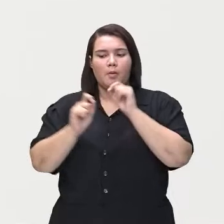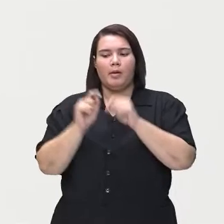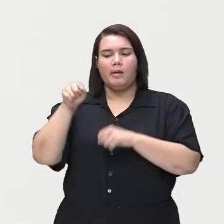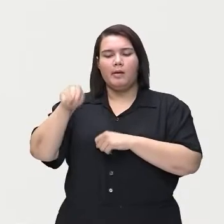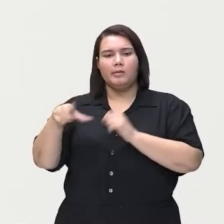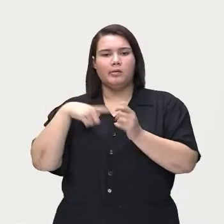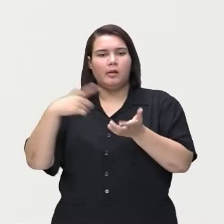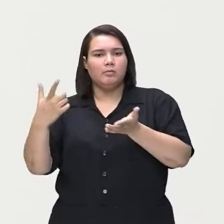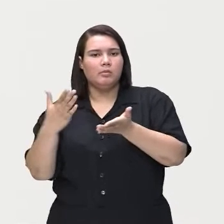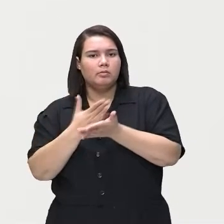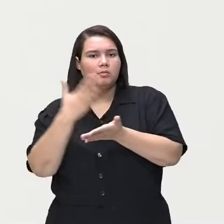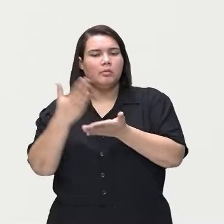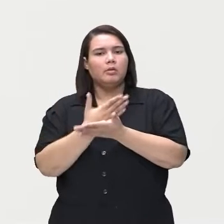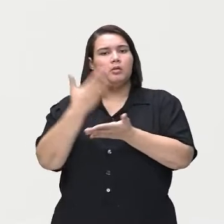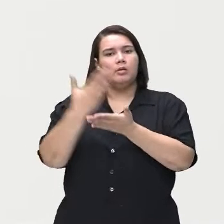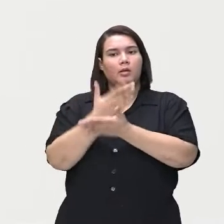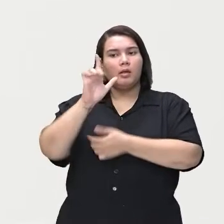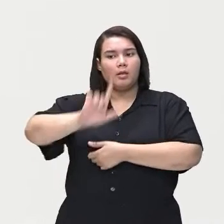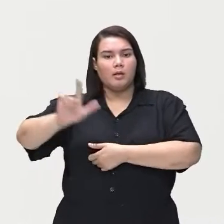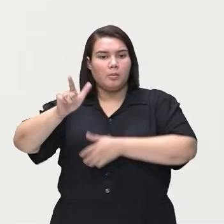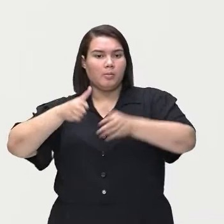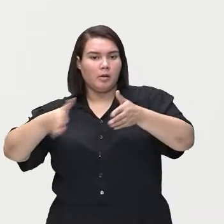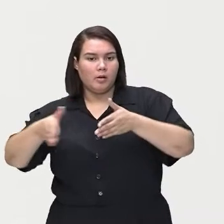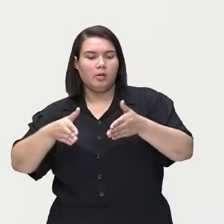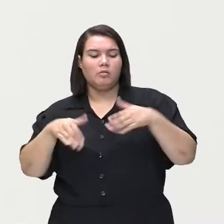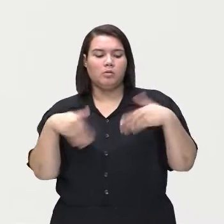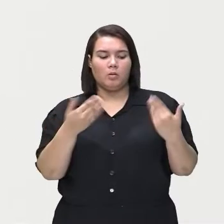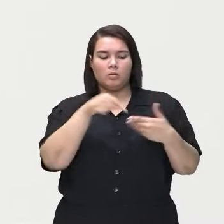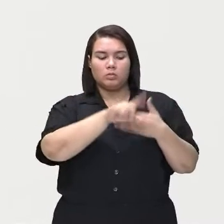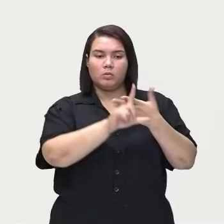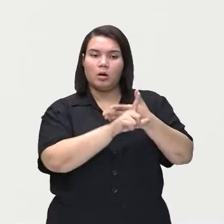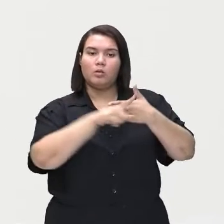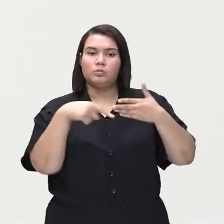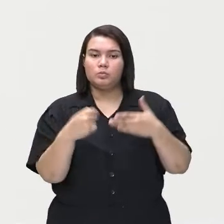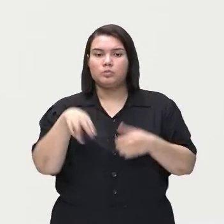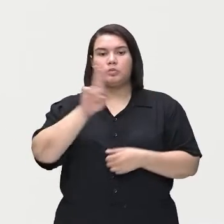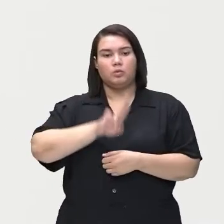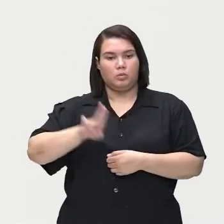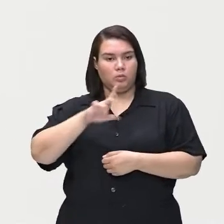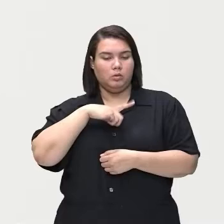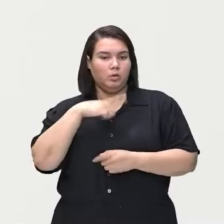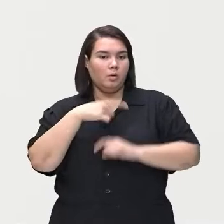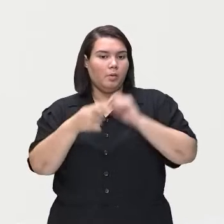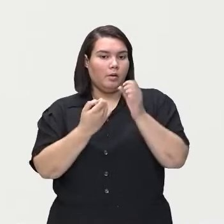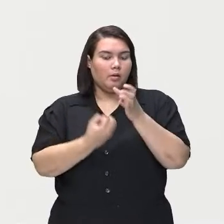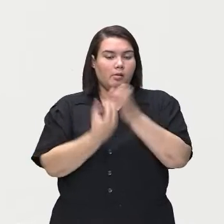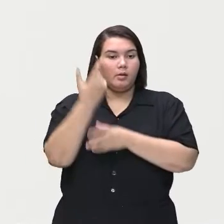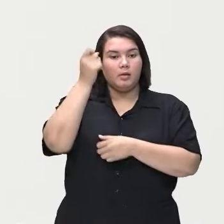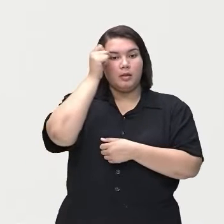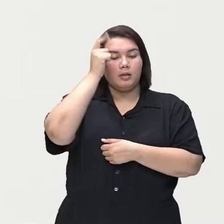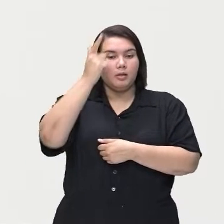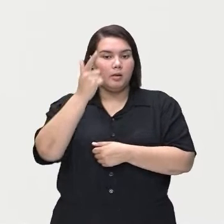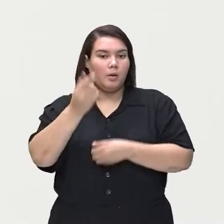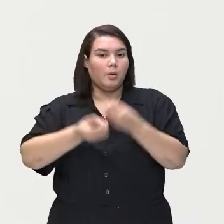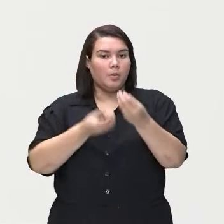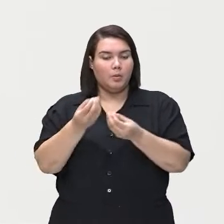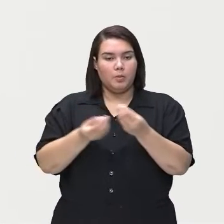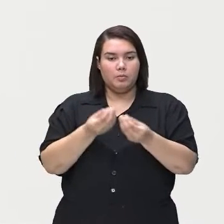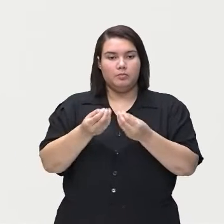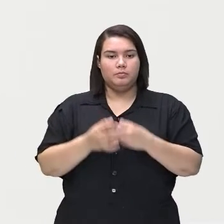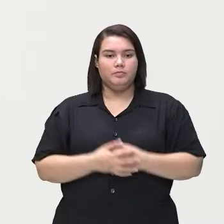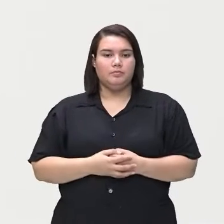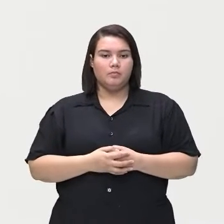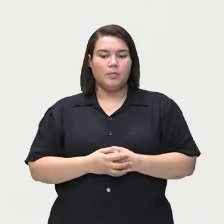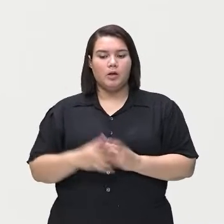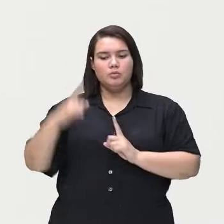autores começaram a usar temas e ideias romanas a partir de